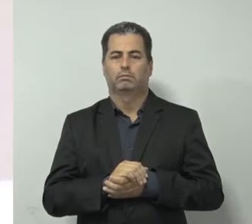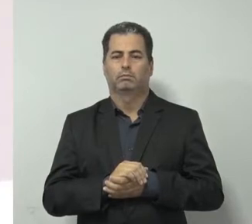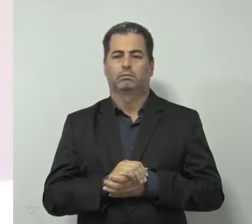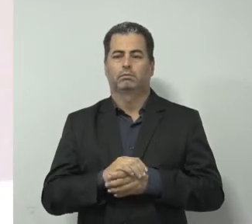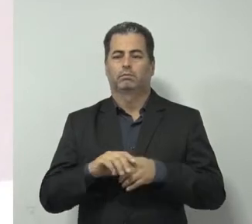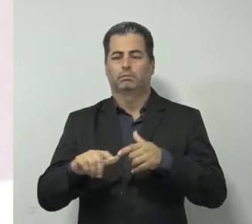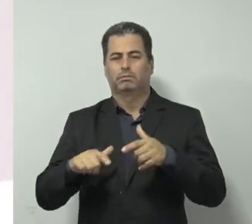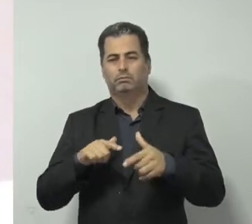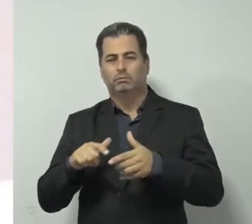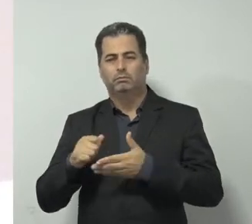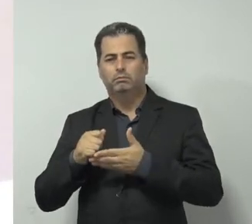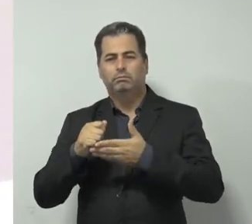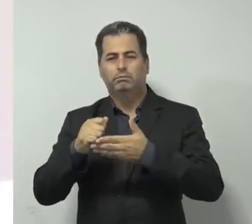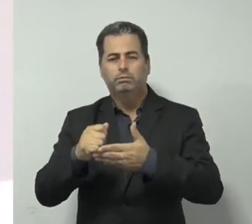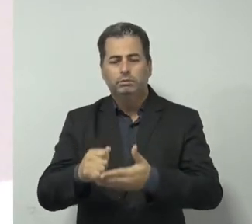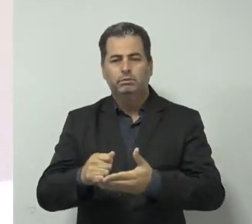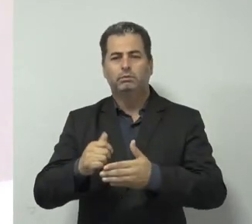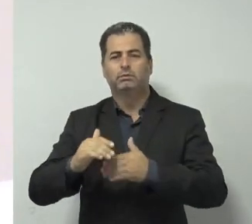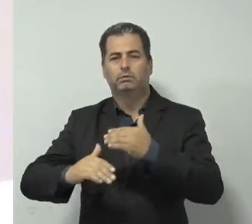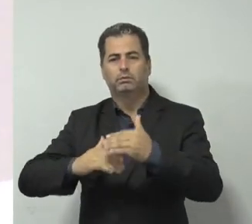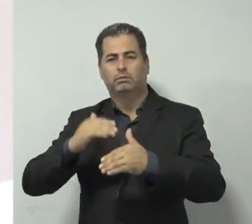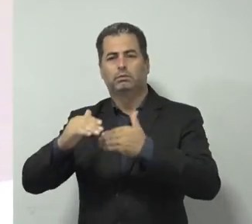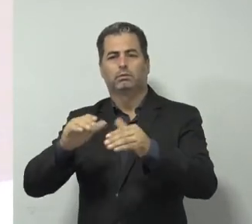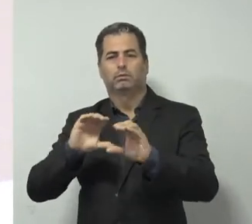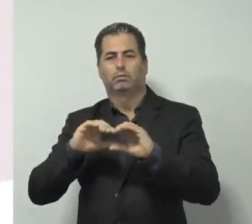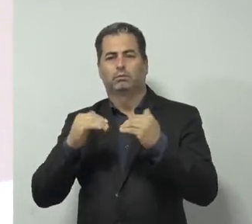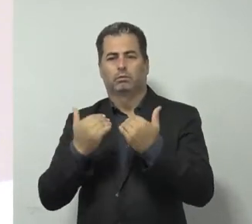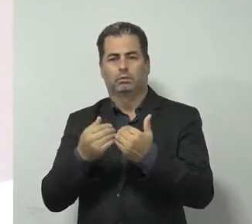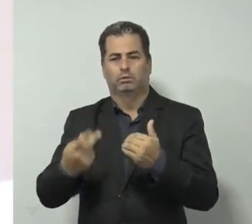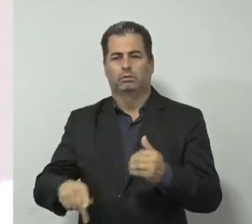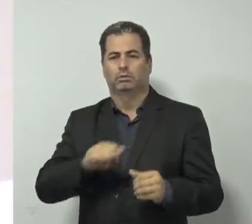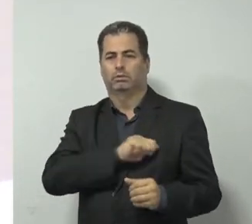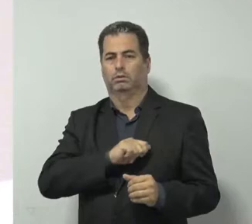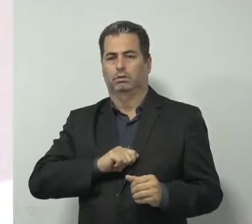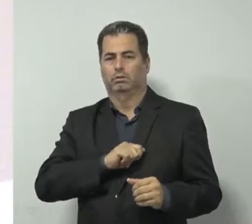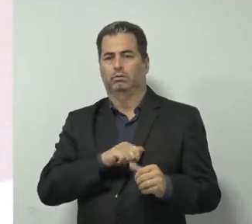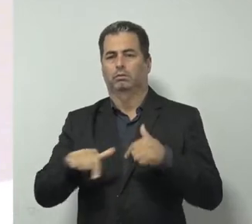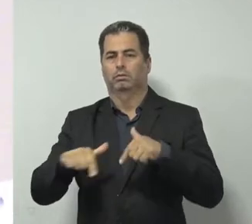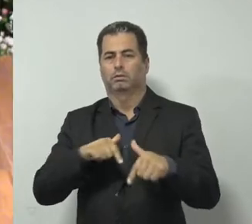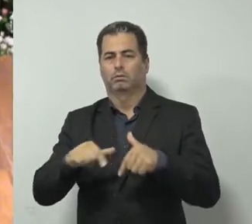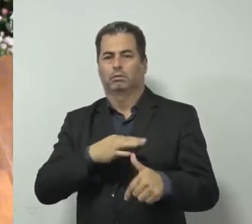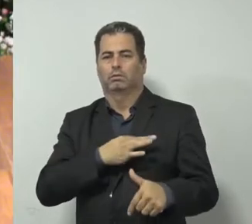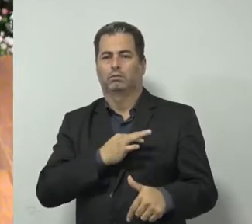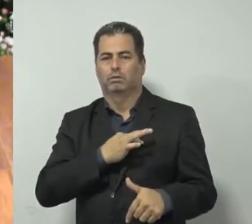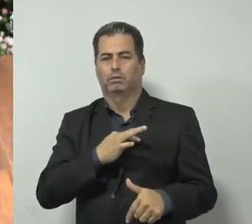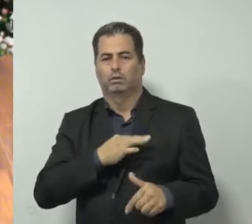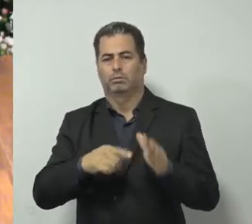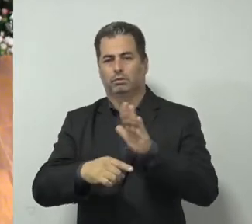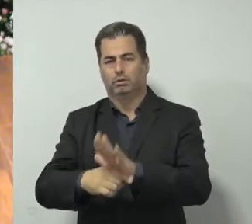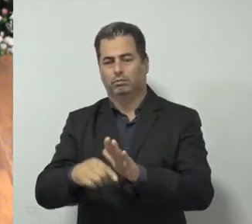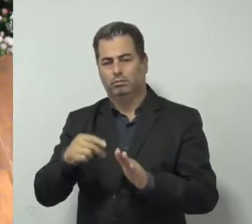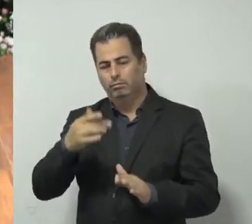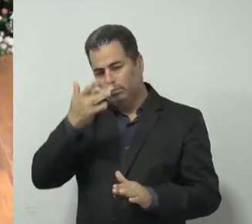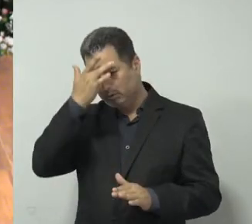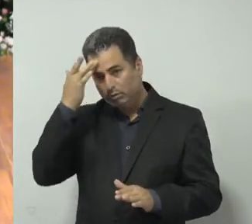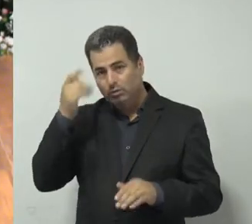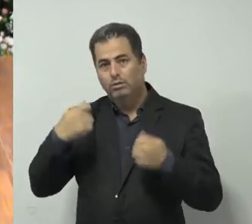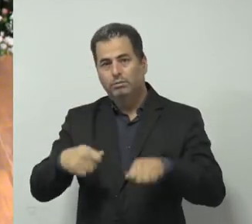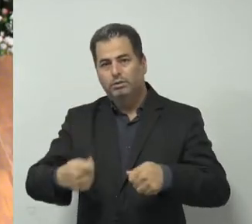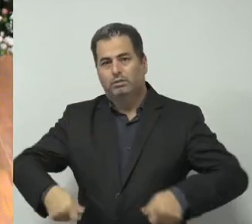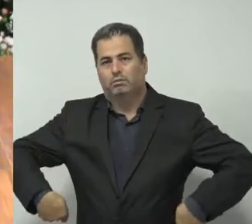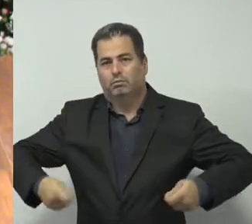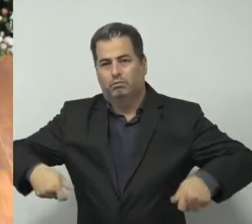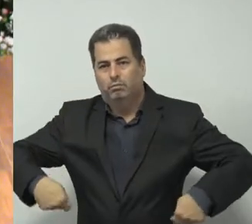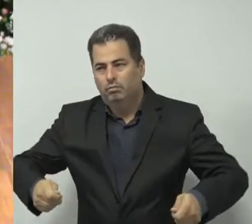Contribuindo de maneira significativa no desenvolvimento da comunidade anapolina, trabalhou como voluntária para ajudar pessoas que necessitavam de cadeiras de